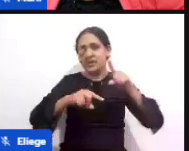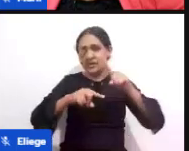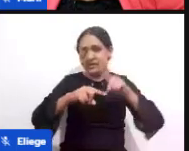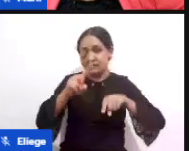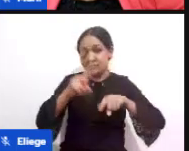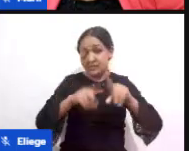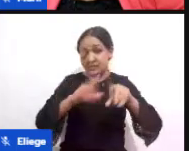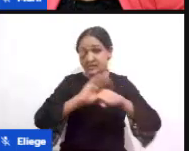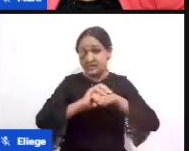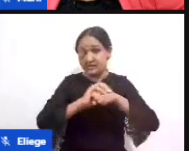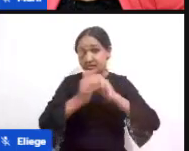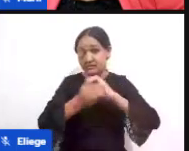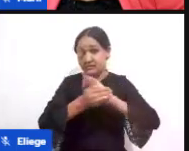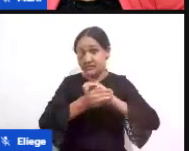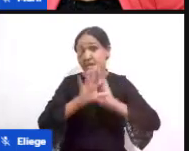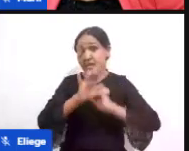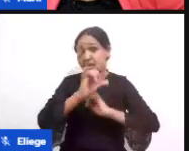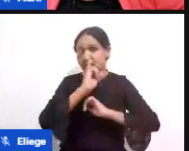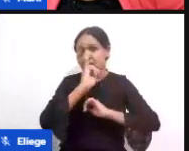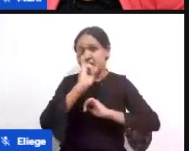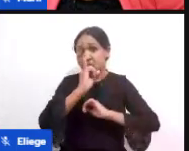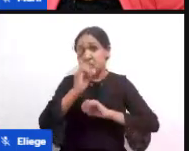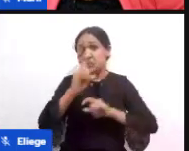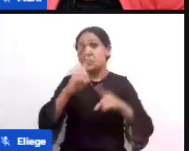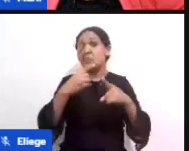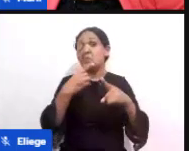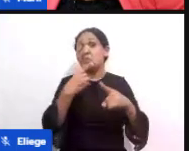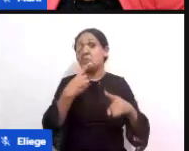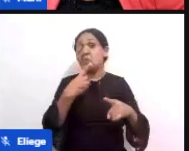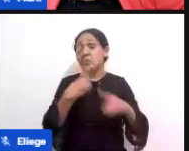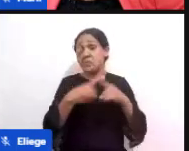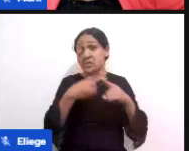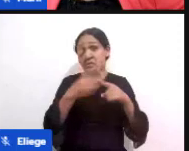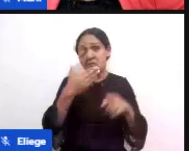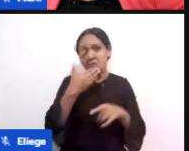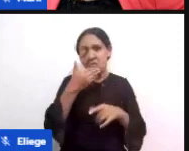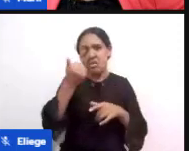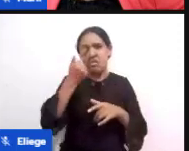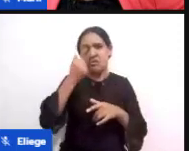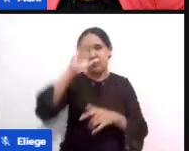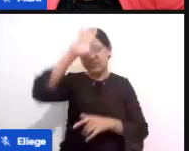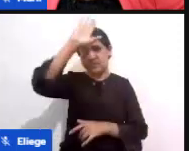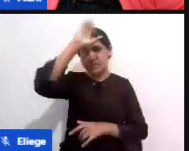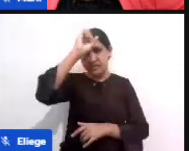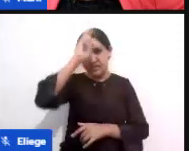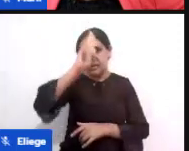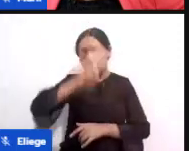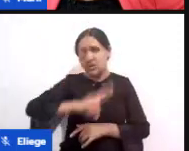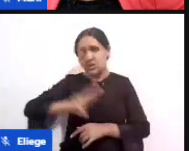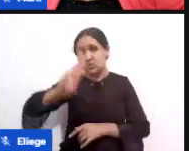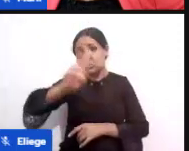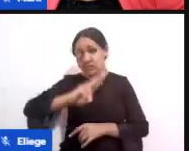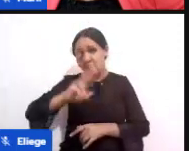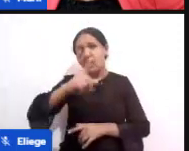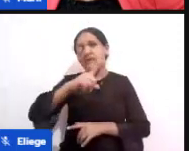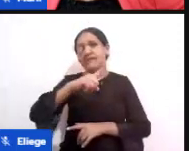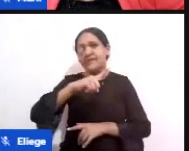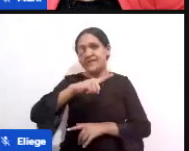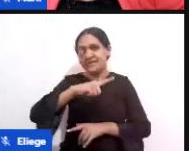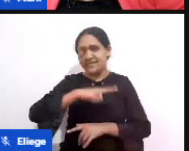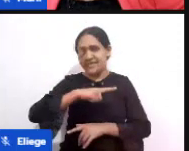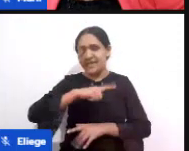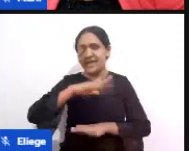importante porque ele vai também dar mais autonomia para o aluno utilizar, sem precisar, porque nós temos alunos na rede que às vezes não tem